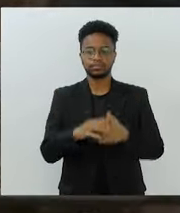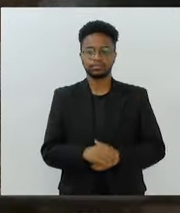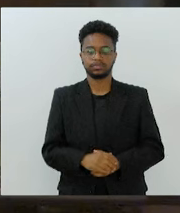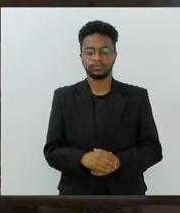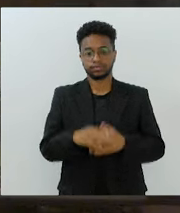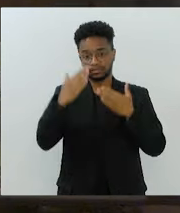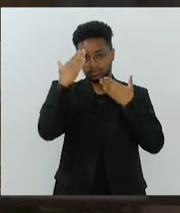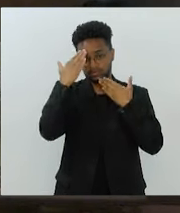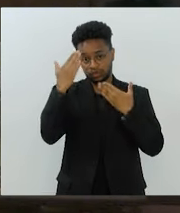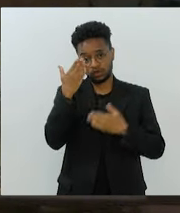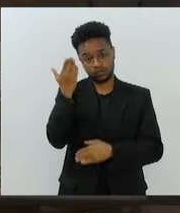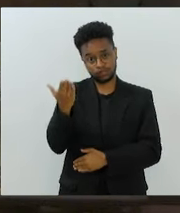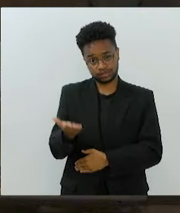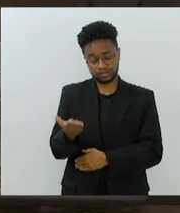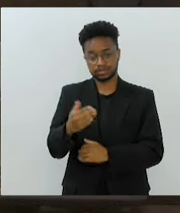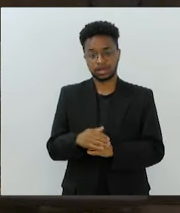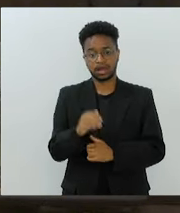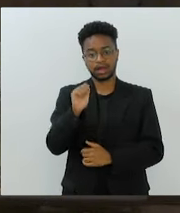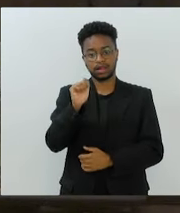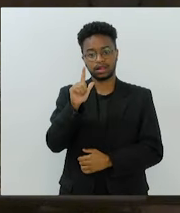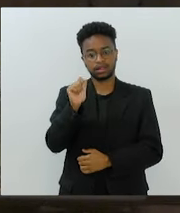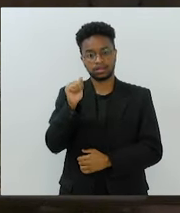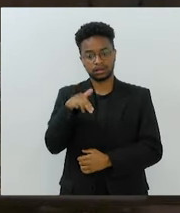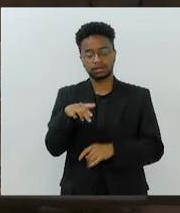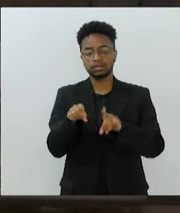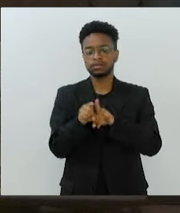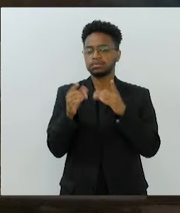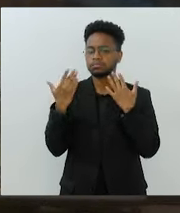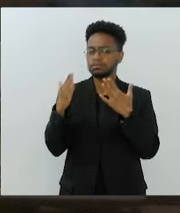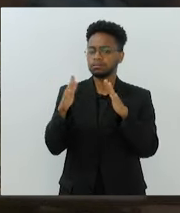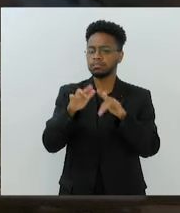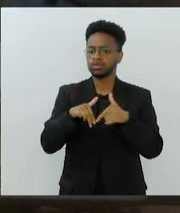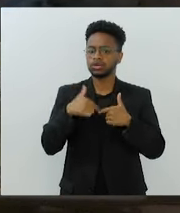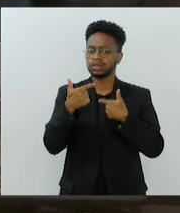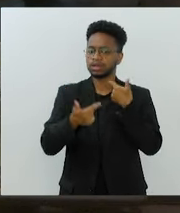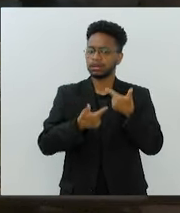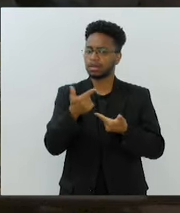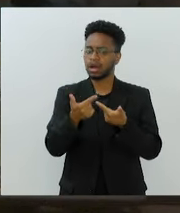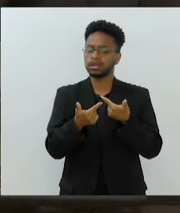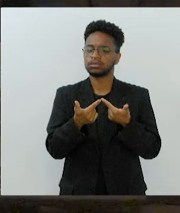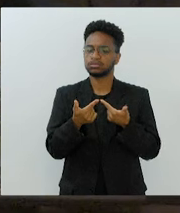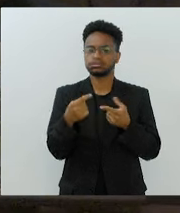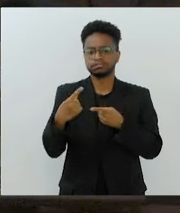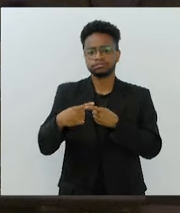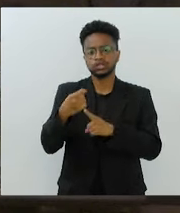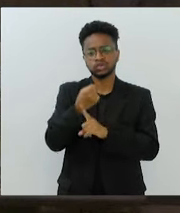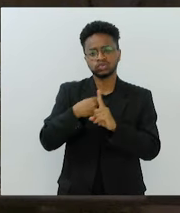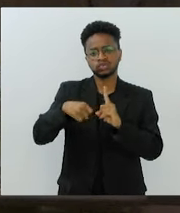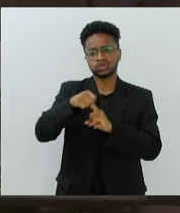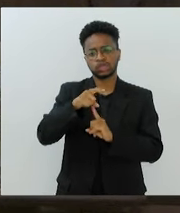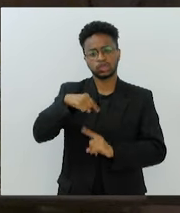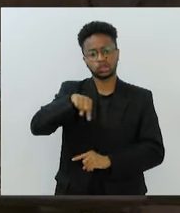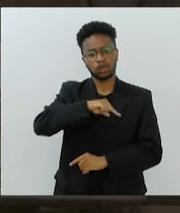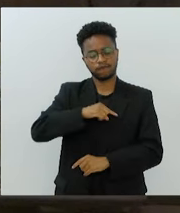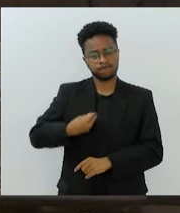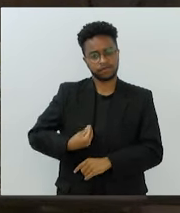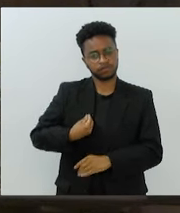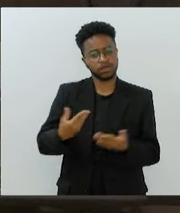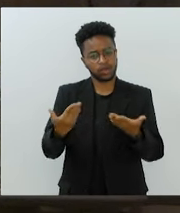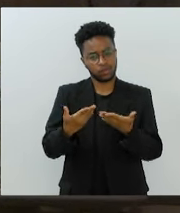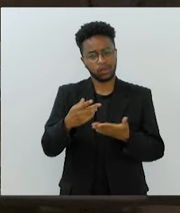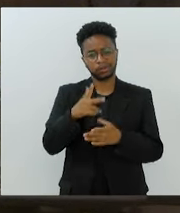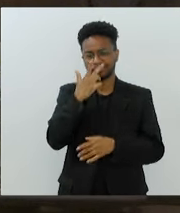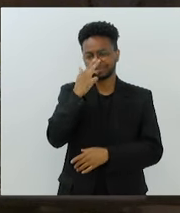Obrigado você, Alan Teixeira, e parabéns por esse trabalho. Na sociedade que a gente vive, André, tão